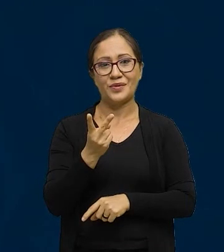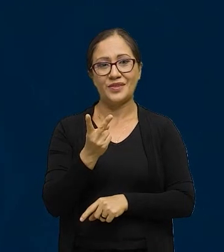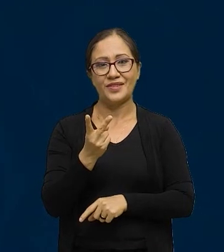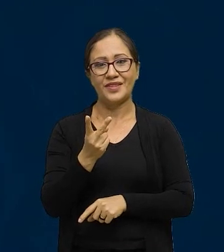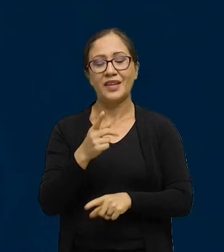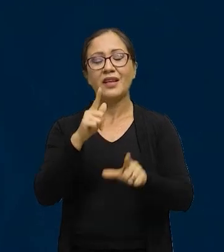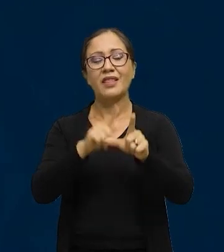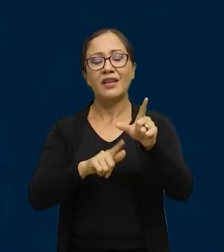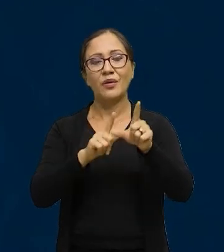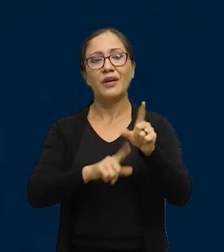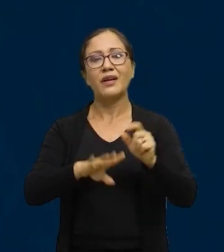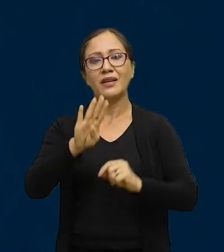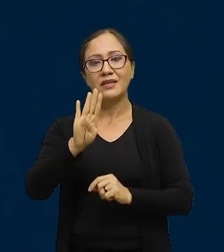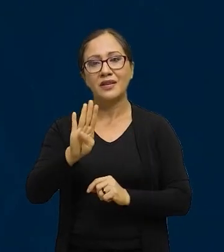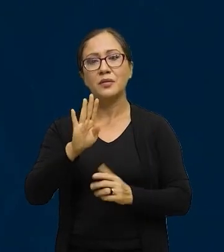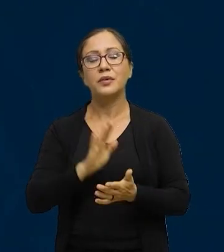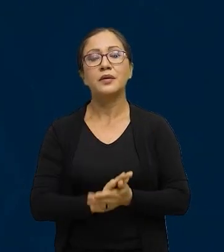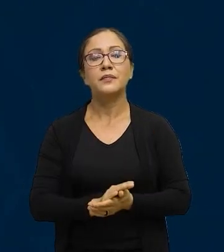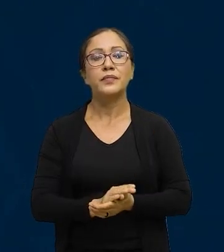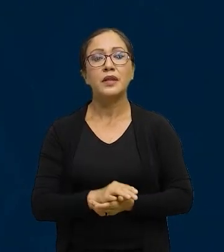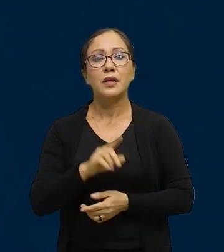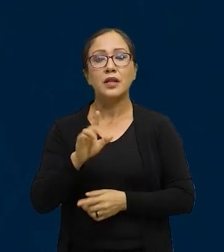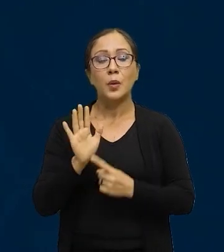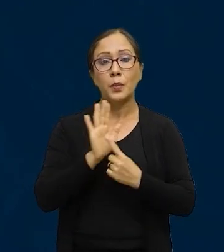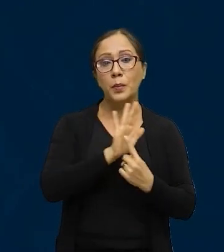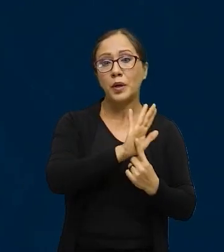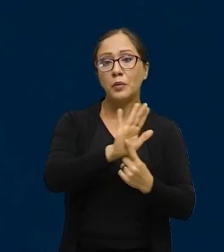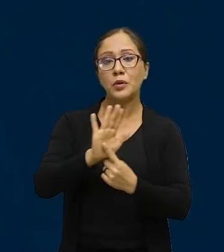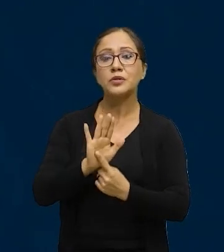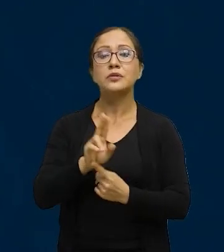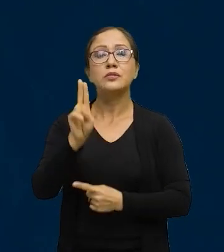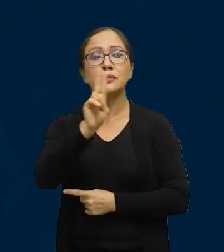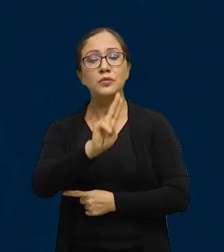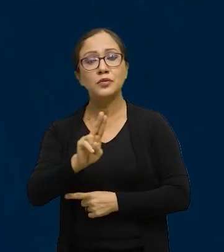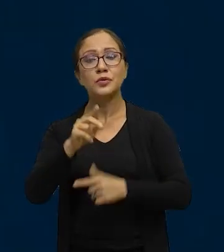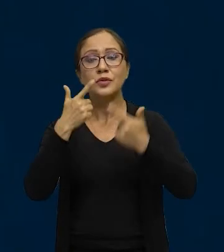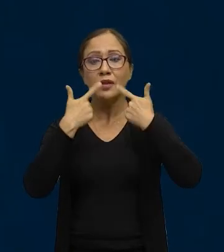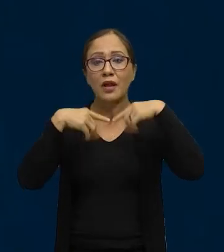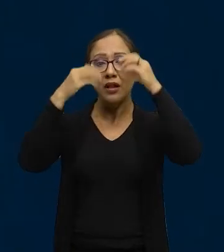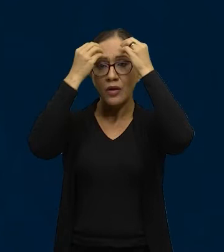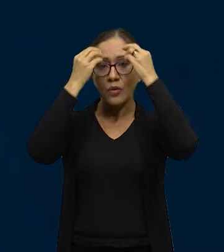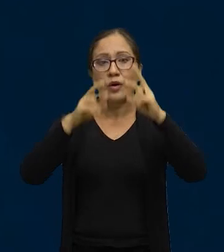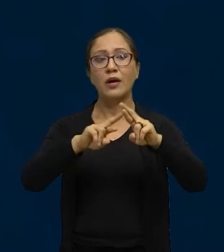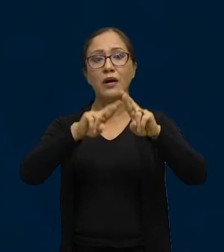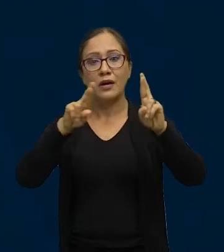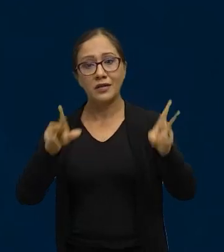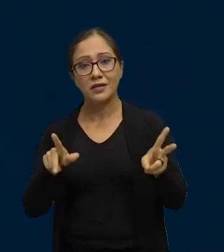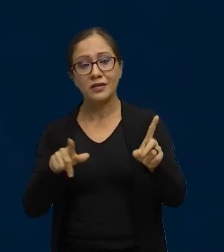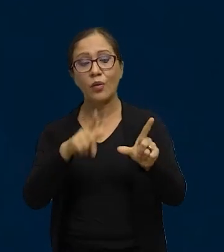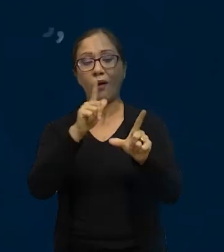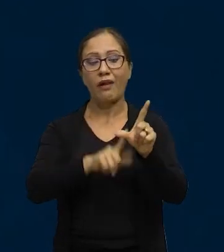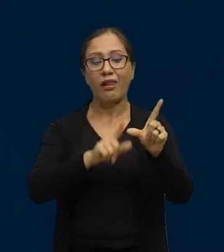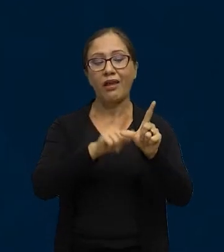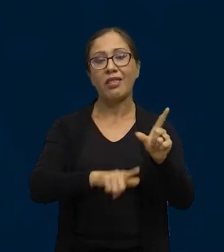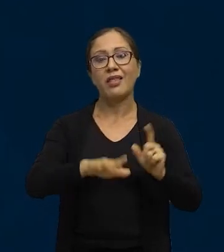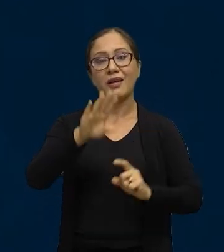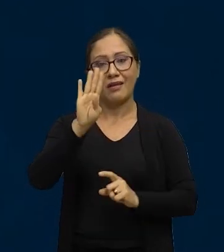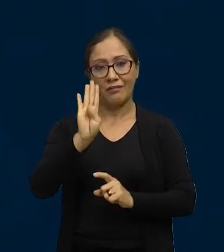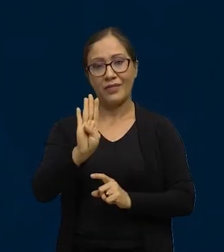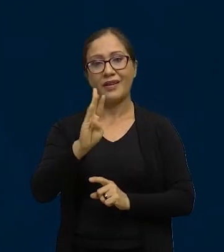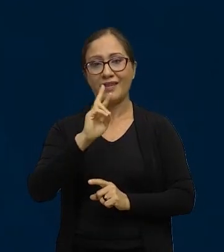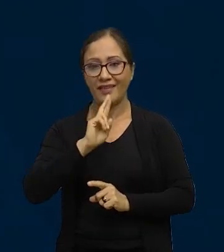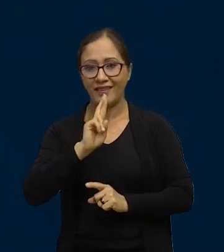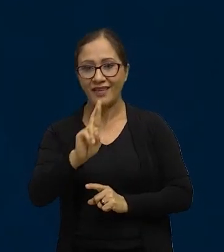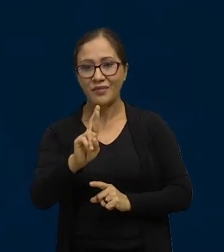aqui para reconhecer a existência do uso da linguagem diferente. Então seria a letra B.